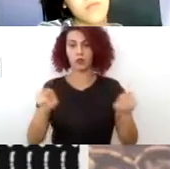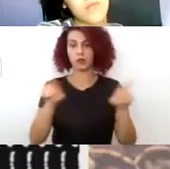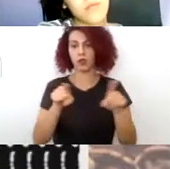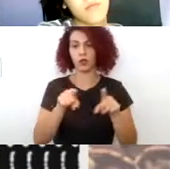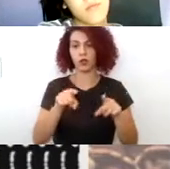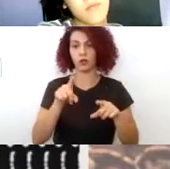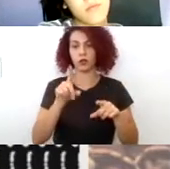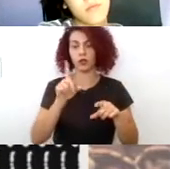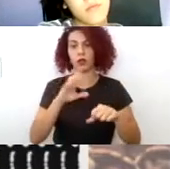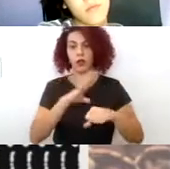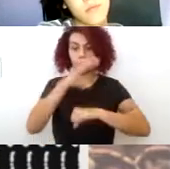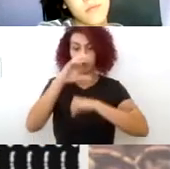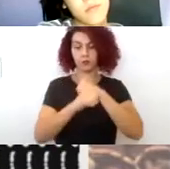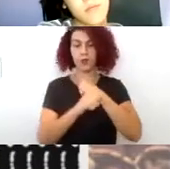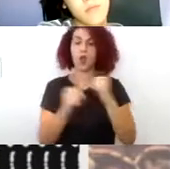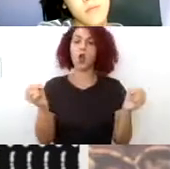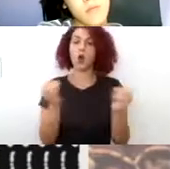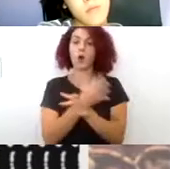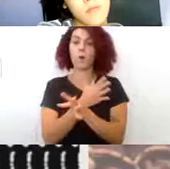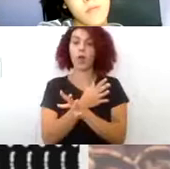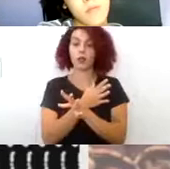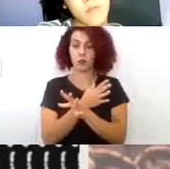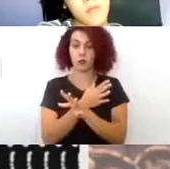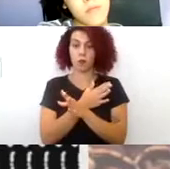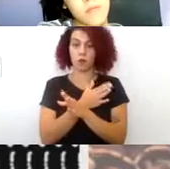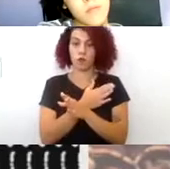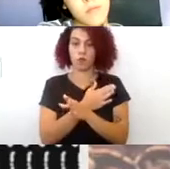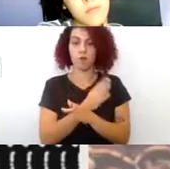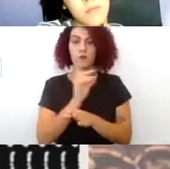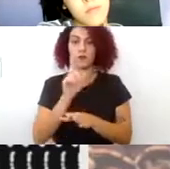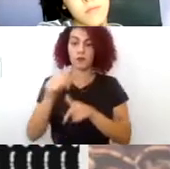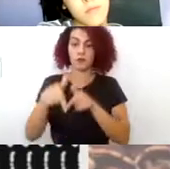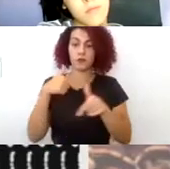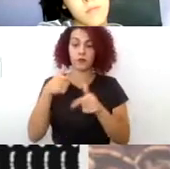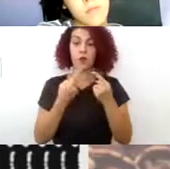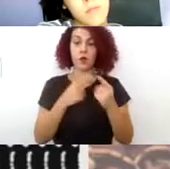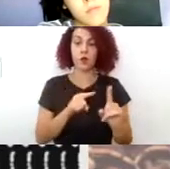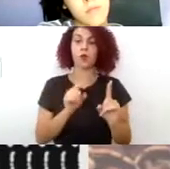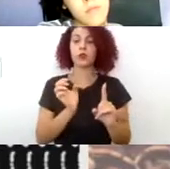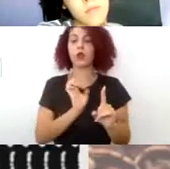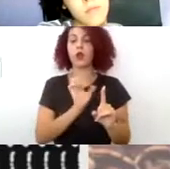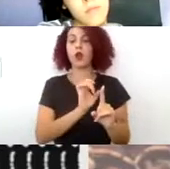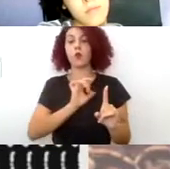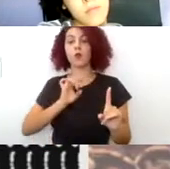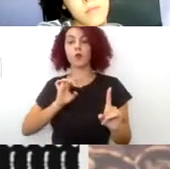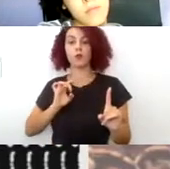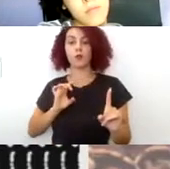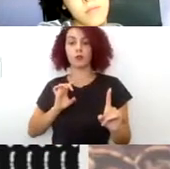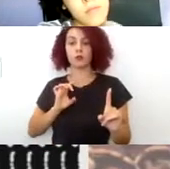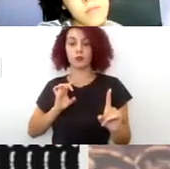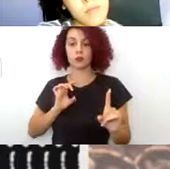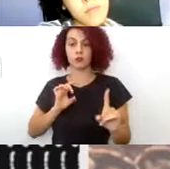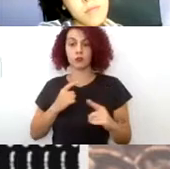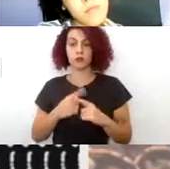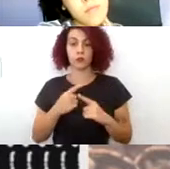ou nacionalidade sede Colonial é lutar contra o processo de homofobia é o que a gente estamos dando